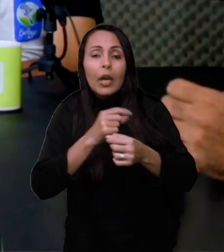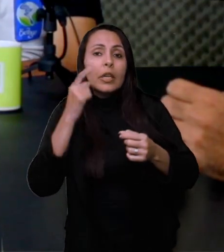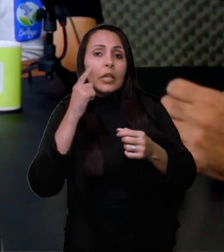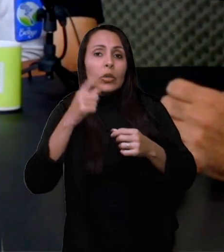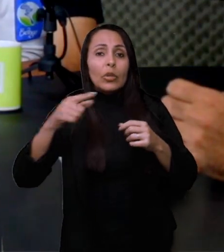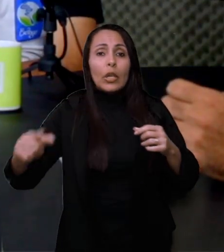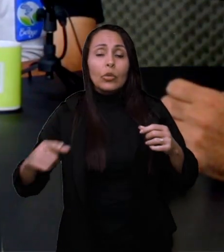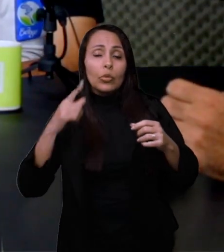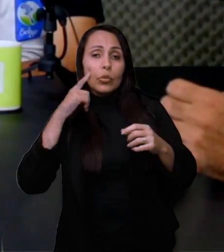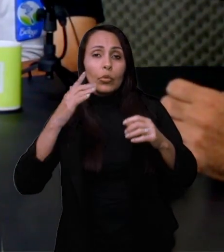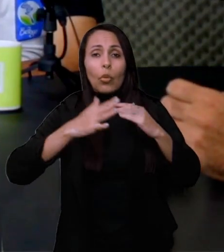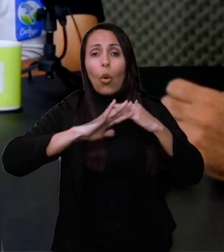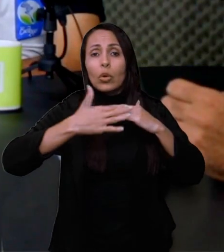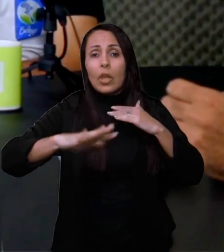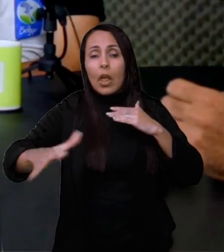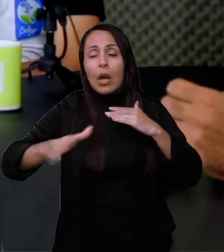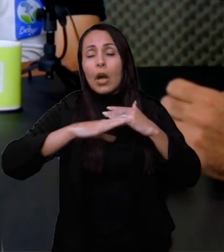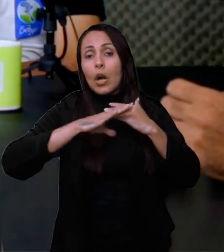do oceano,